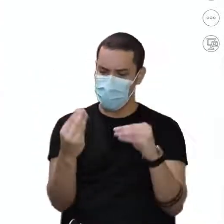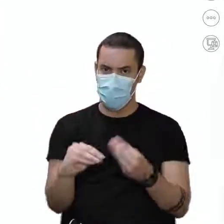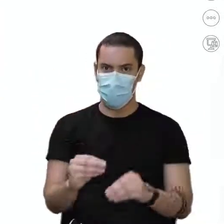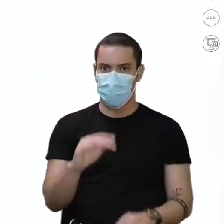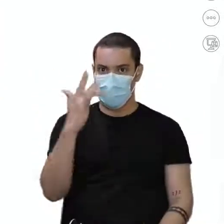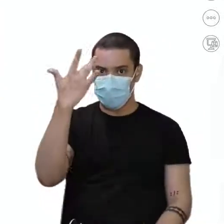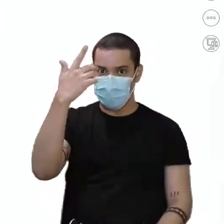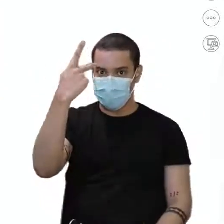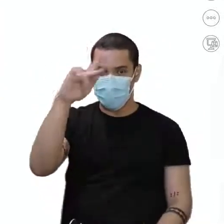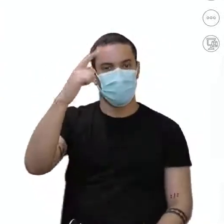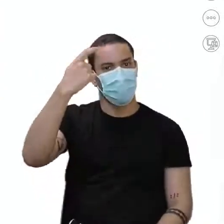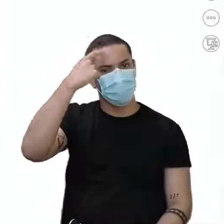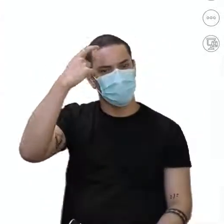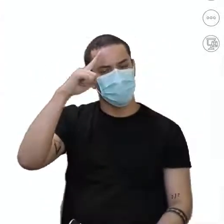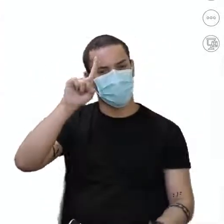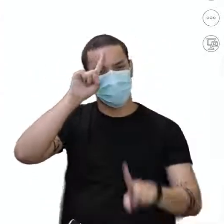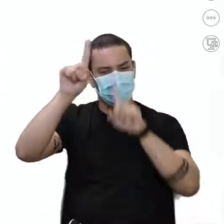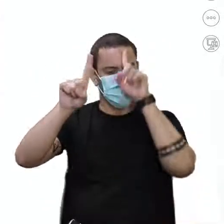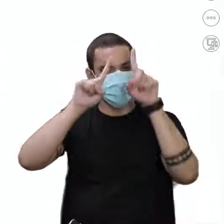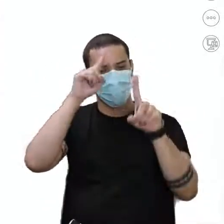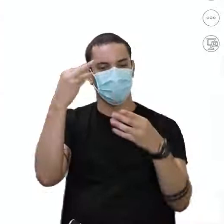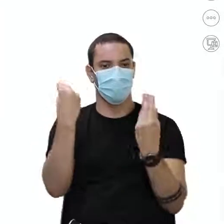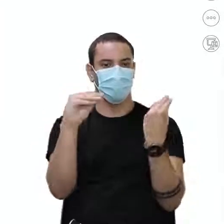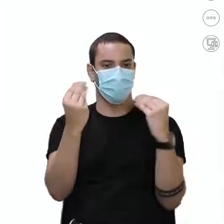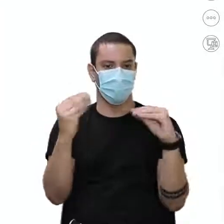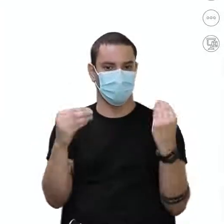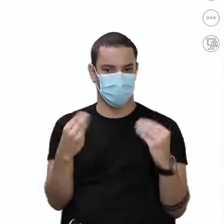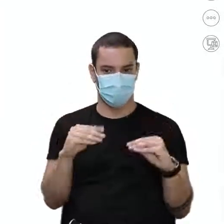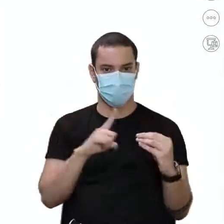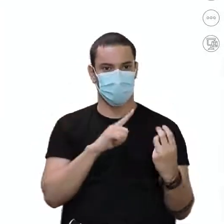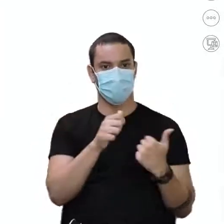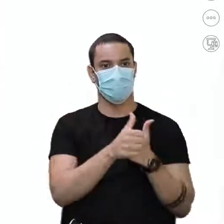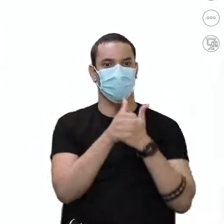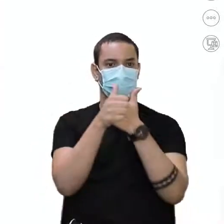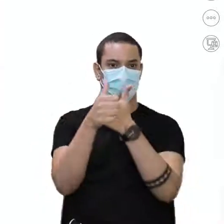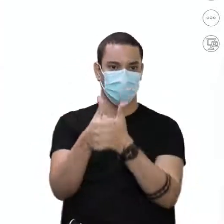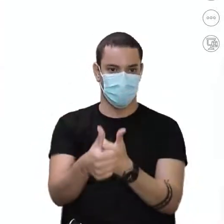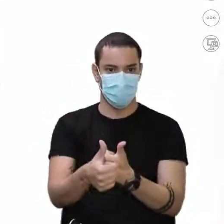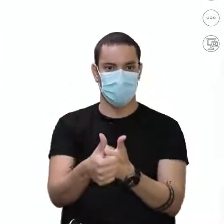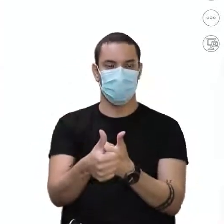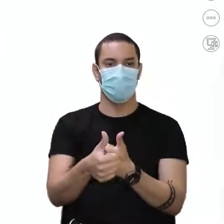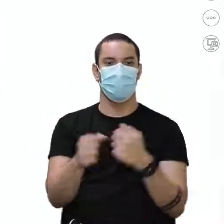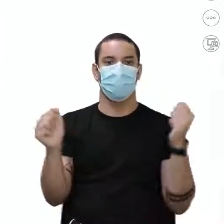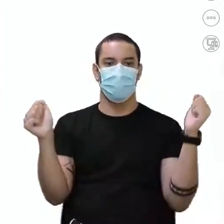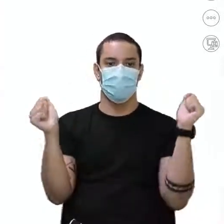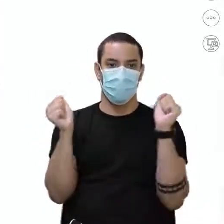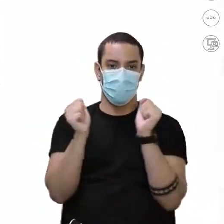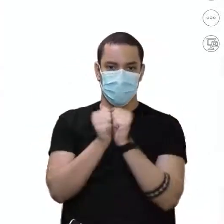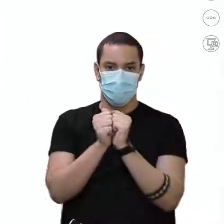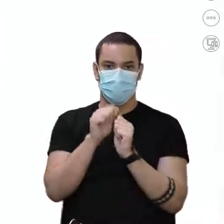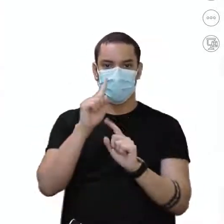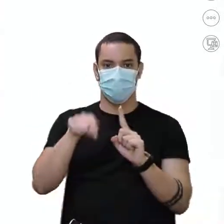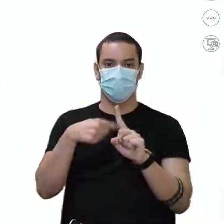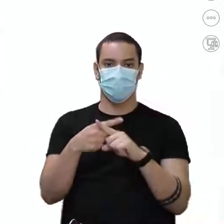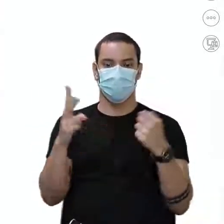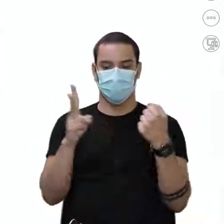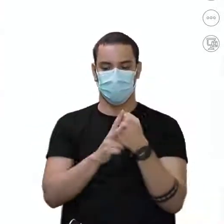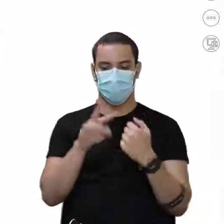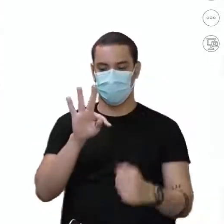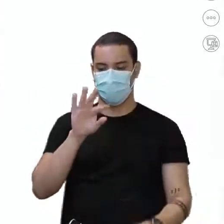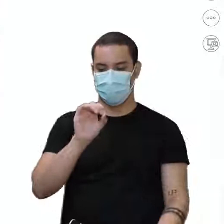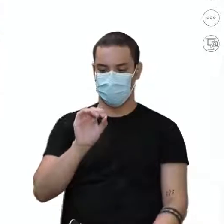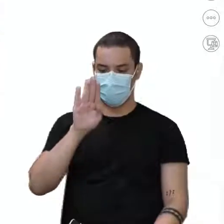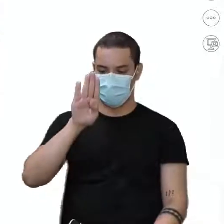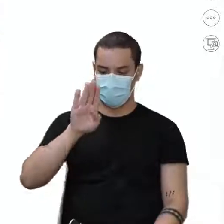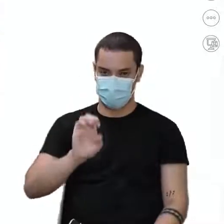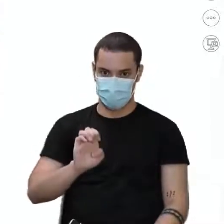aí as coisas que você vai adicionar, vocês já sabem. O auxiliar, o presente perfeito contínuos, o verbo to be no participio passado,